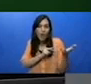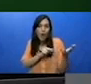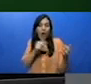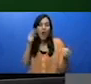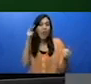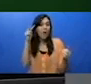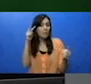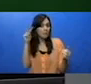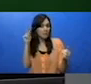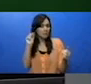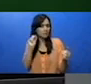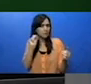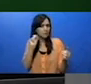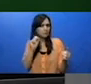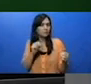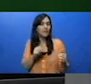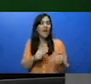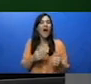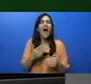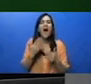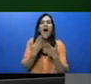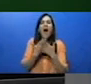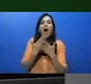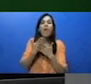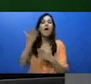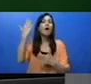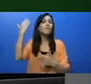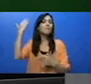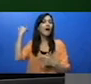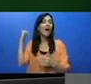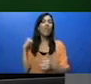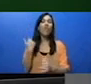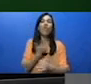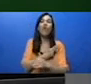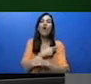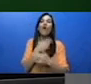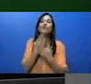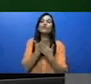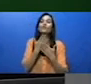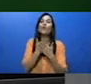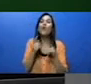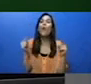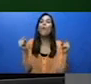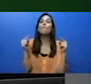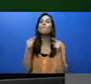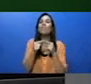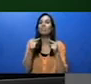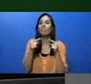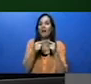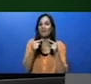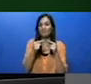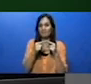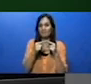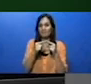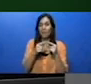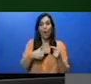brevemente. Lembra que nas aulas passadas, nós estudamos sobre combinação de roupas,